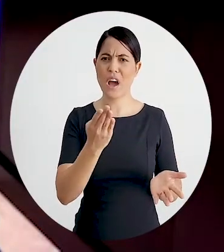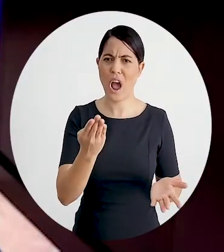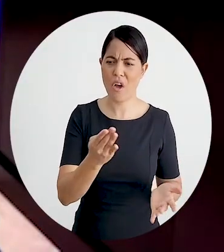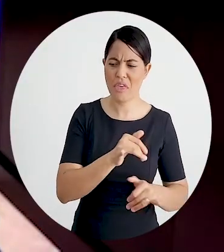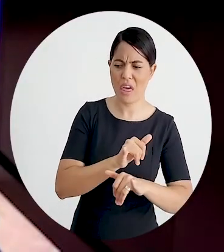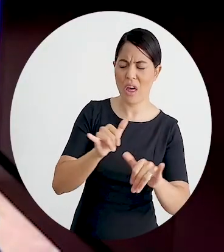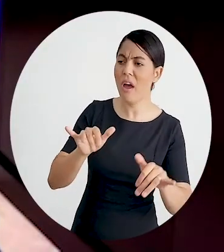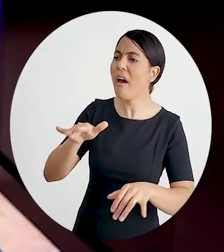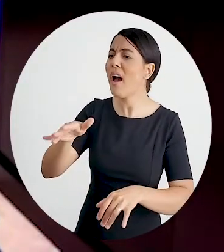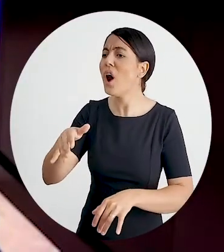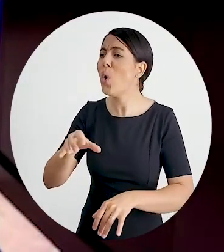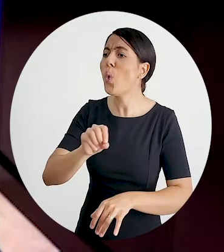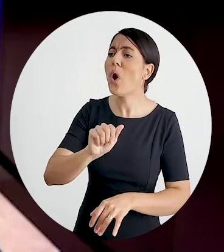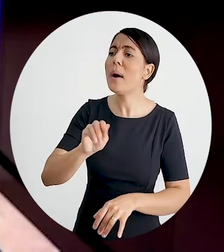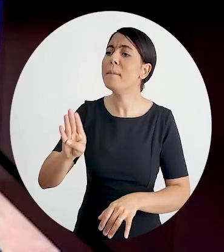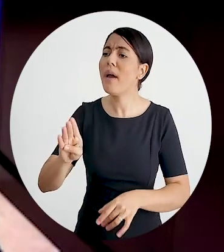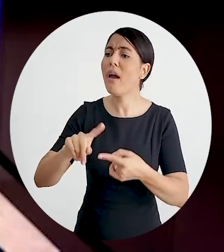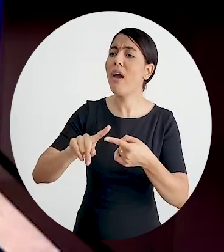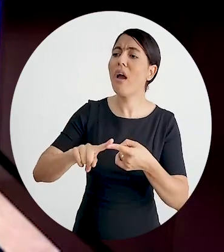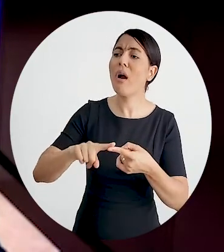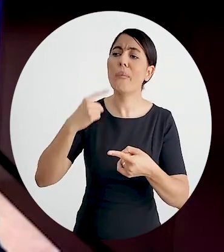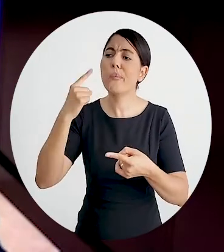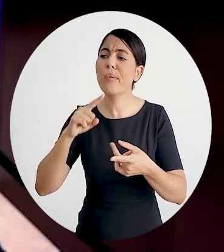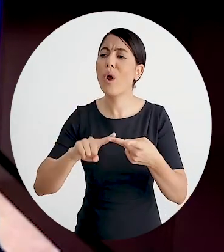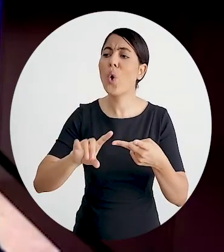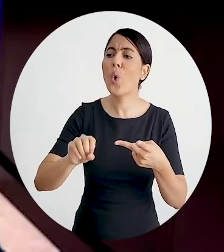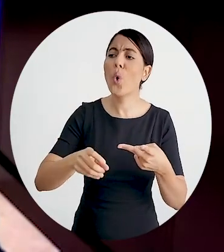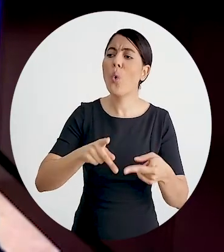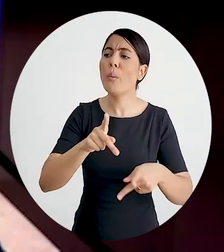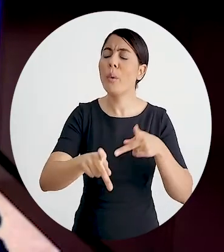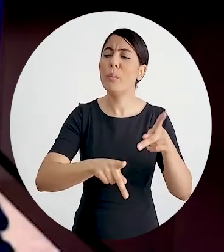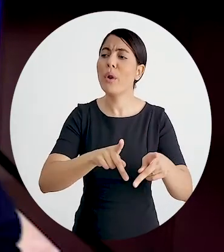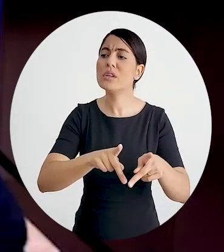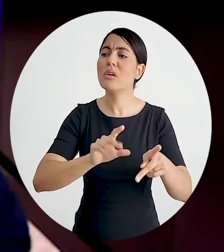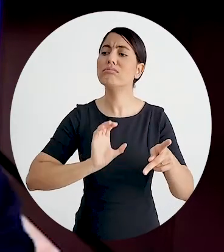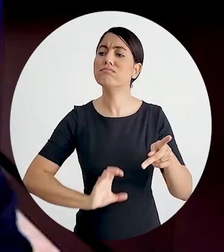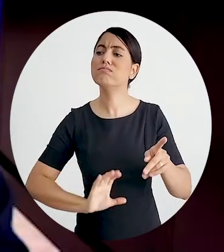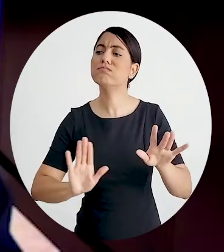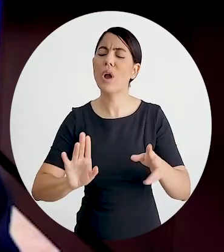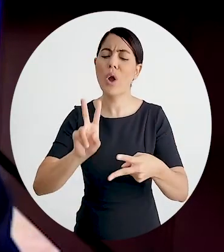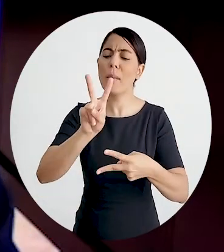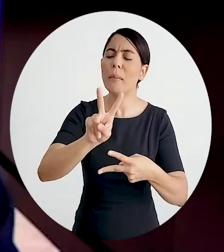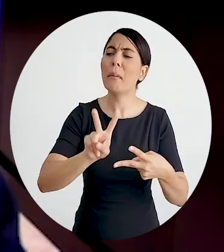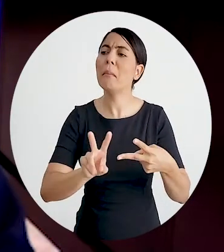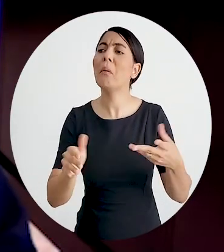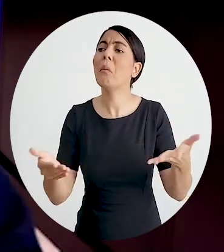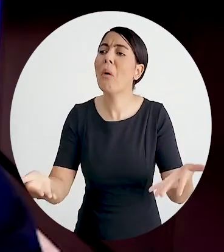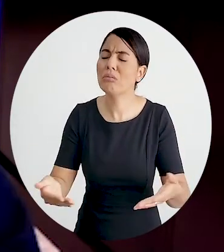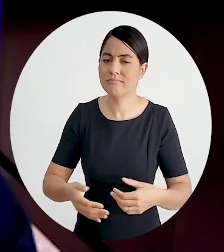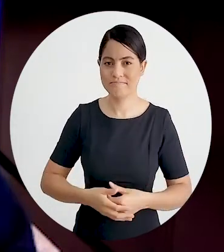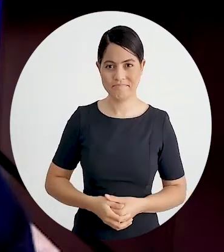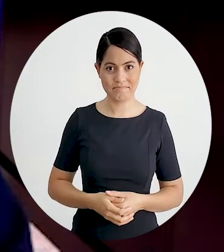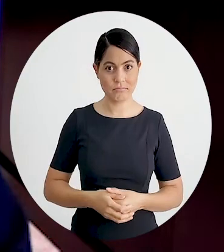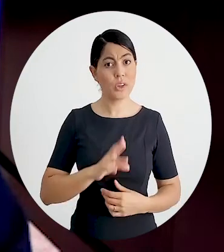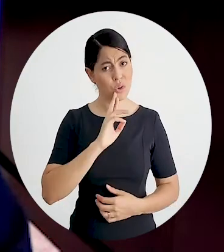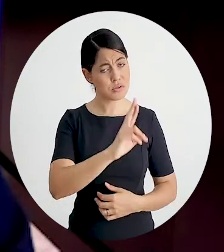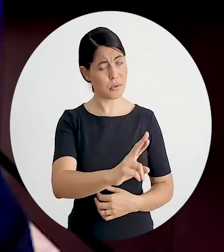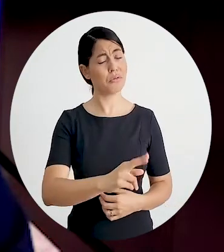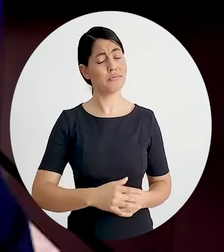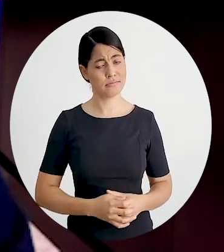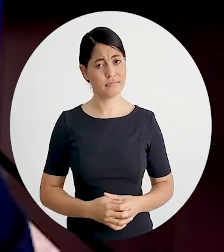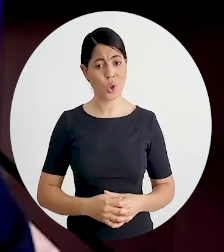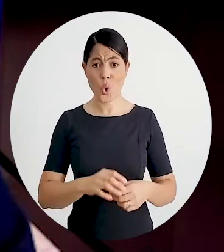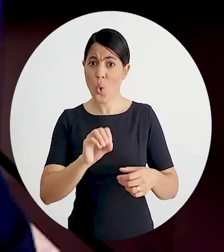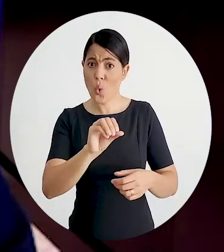quem indaga. A OAB deve defender os advogados ou a OAB deve defender o cidadão? Qual o papel da ordem?